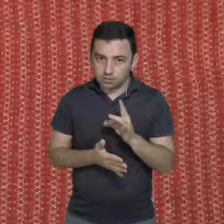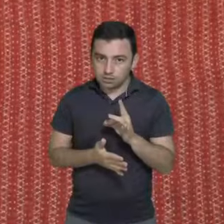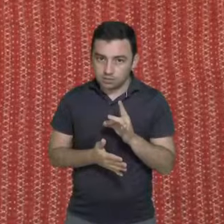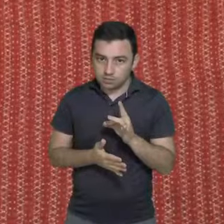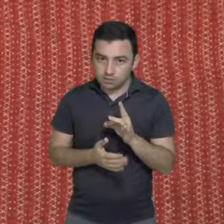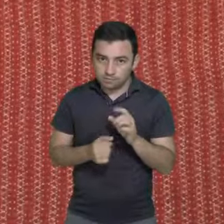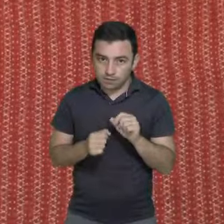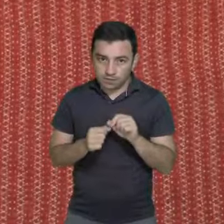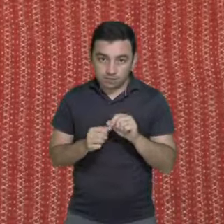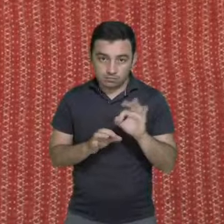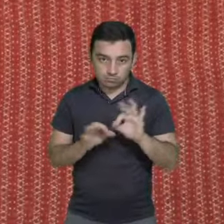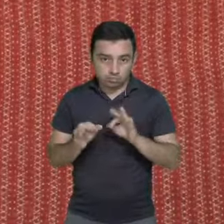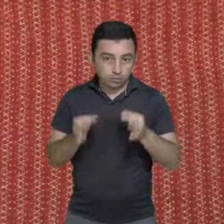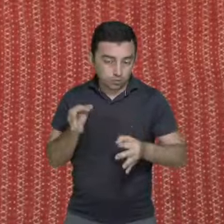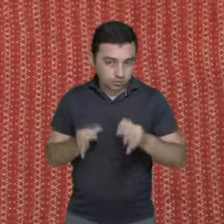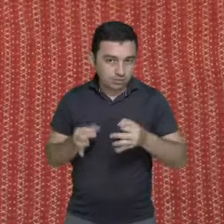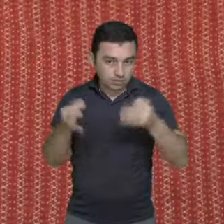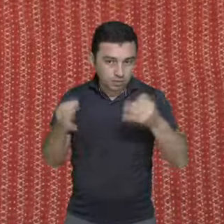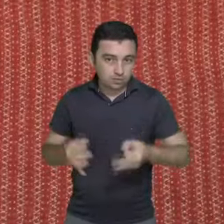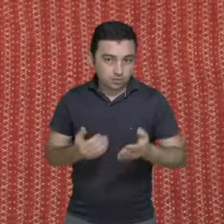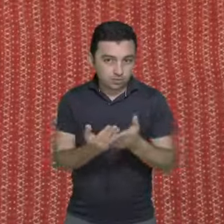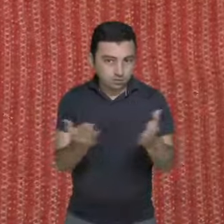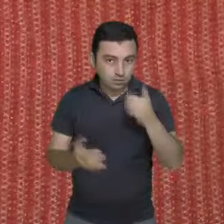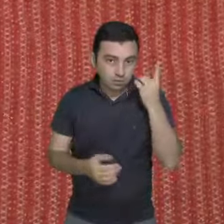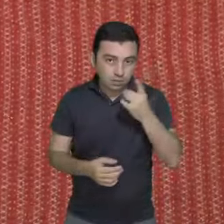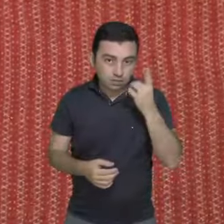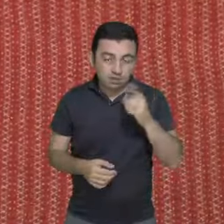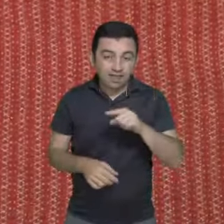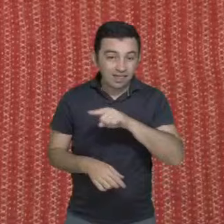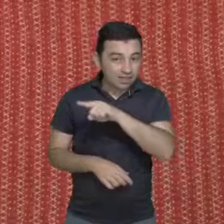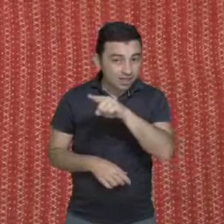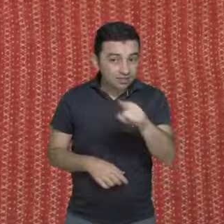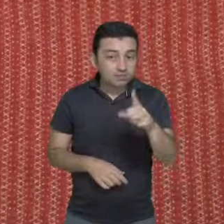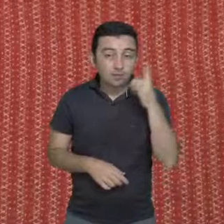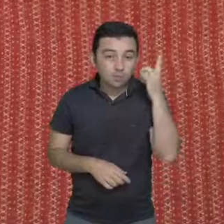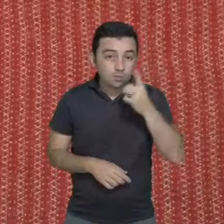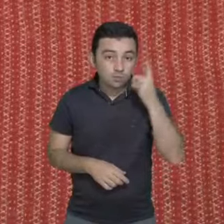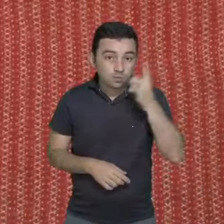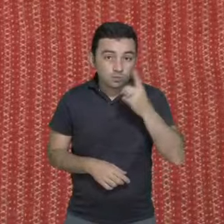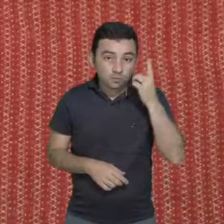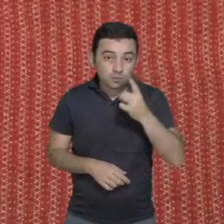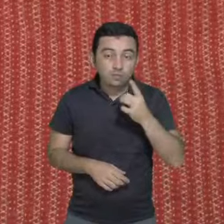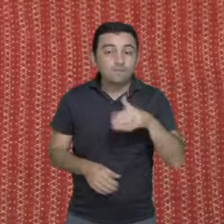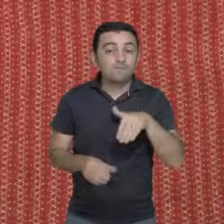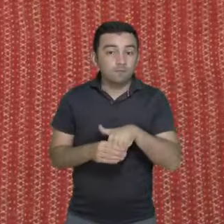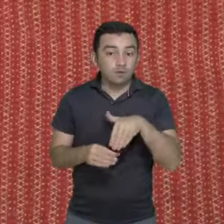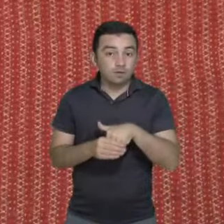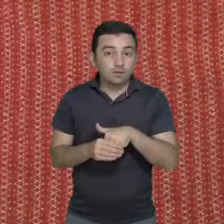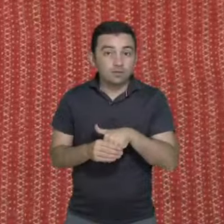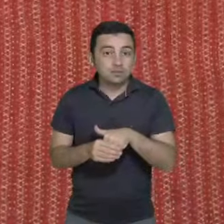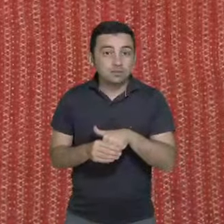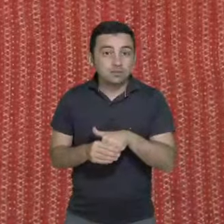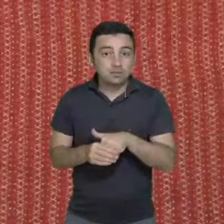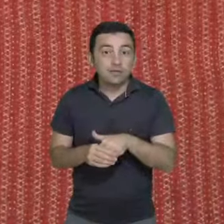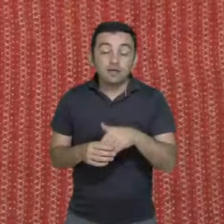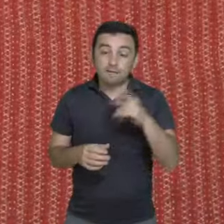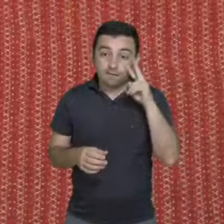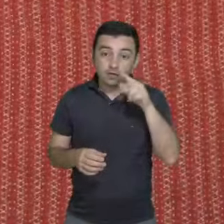faça justiça a esses deputados, foram estes os deputados que votaram pela revisão